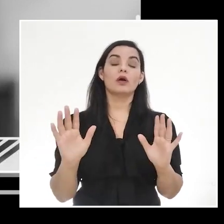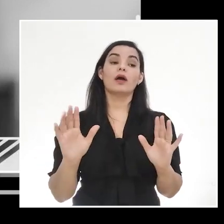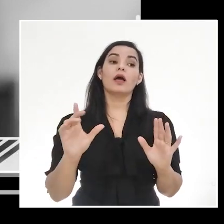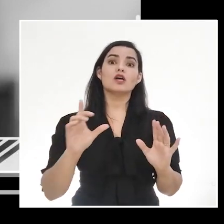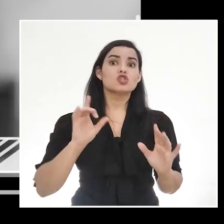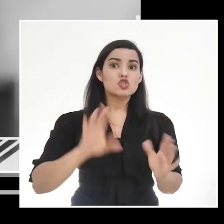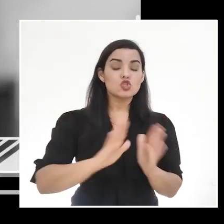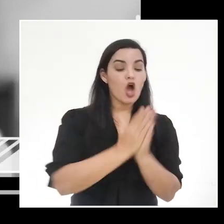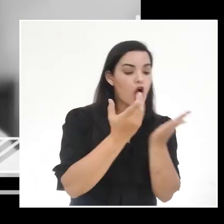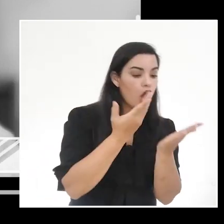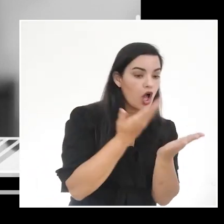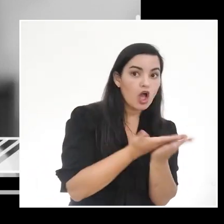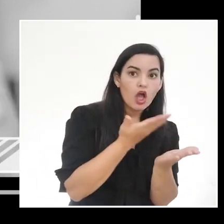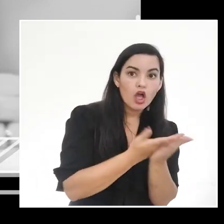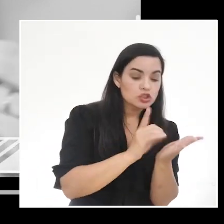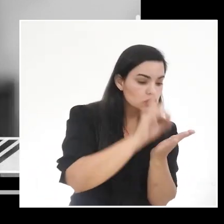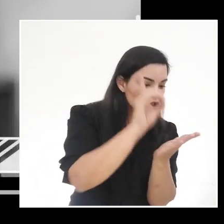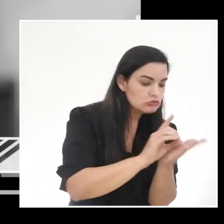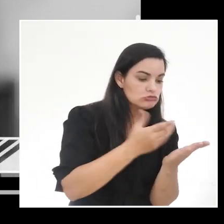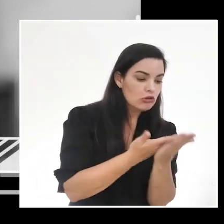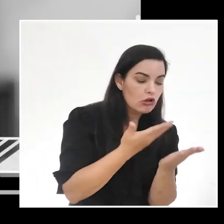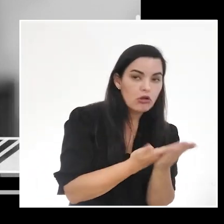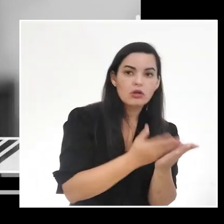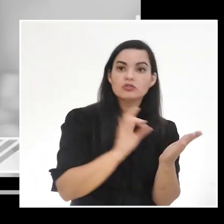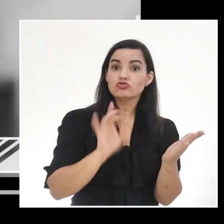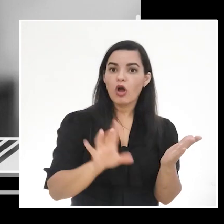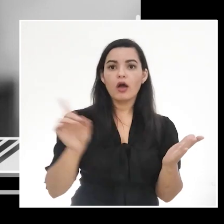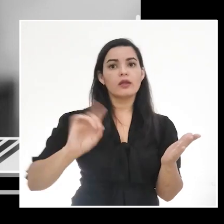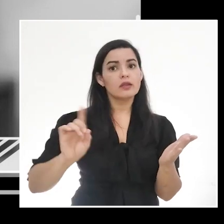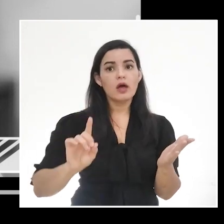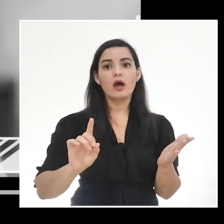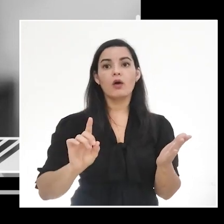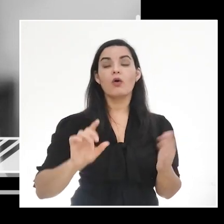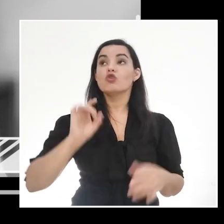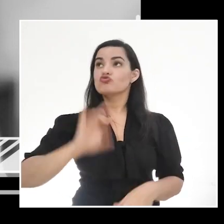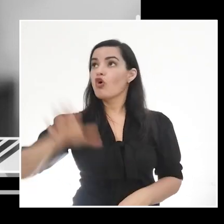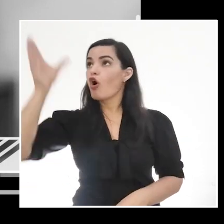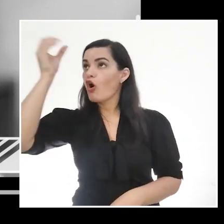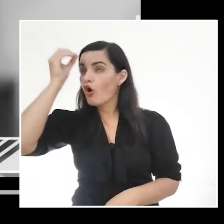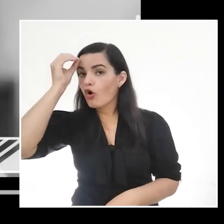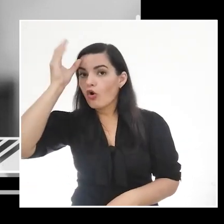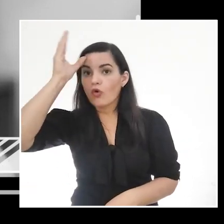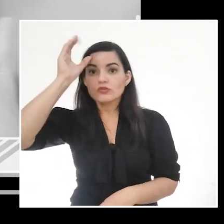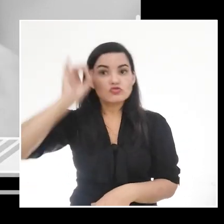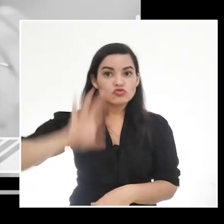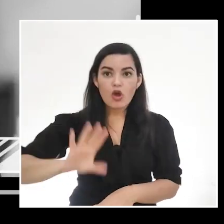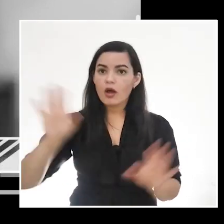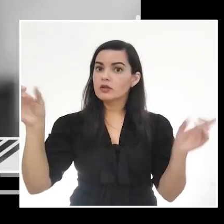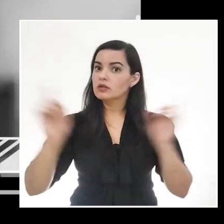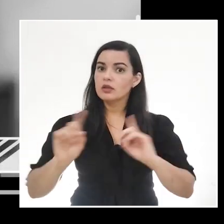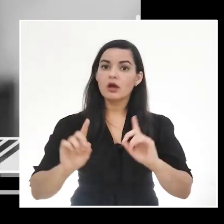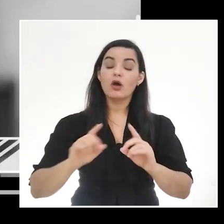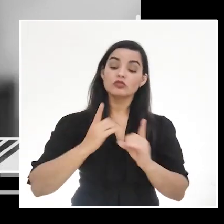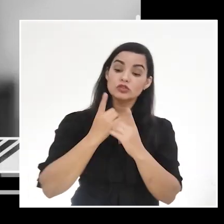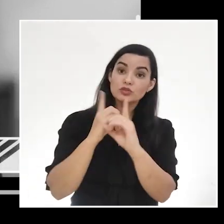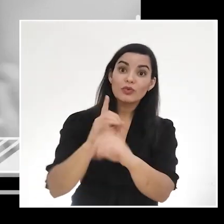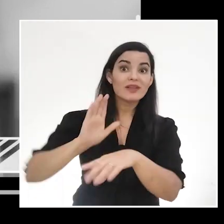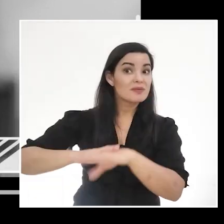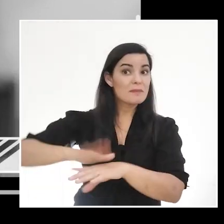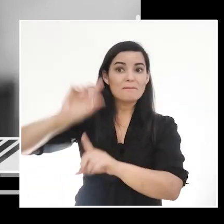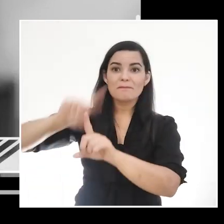currículo. Discipulado, então, também não é só estudo bíblico, envolve estudo bíblico. Discipulado não é só